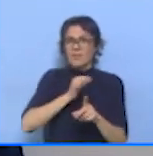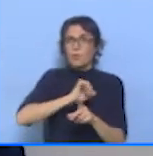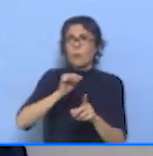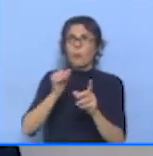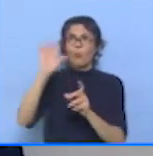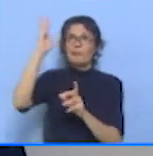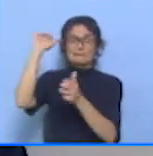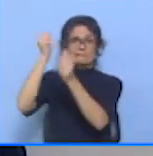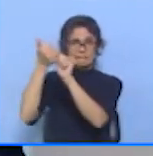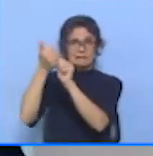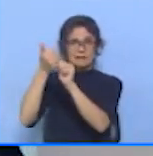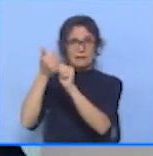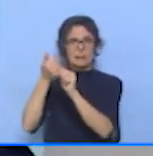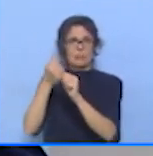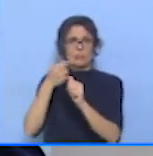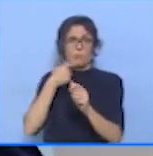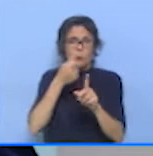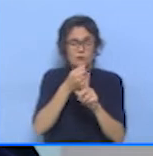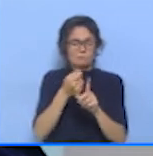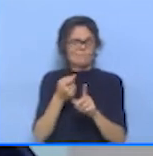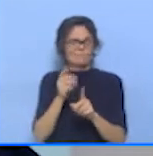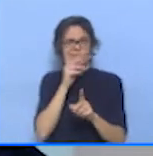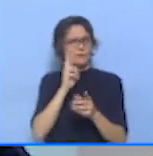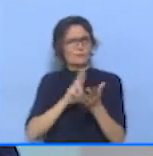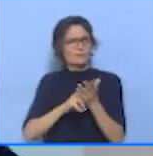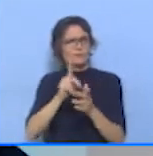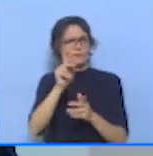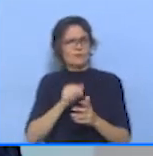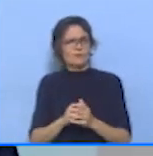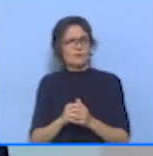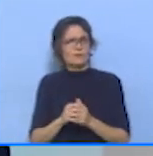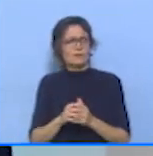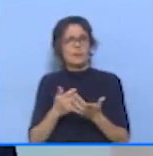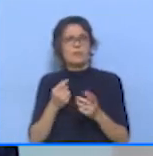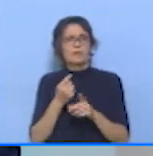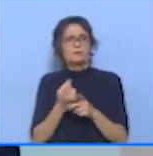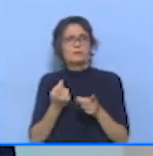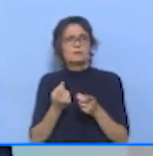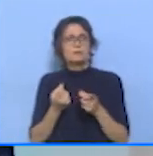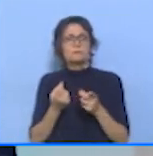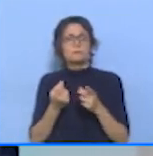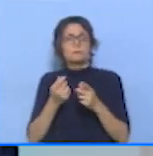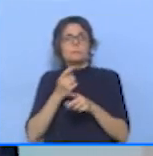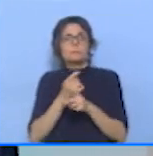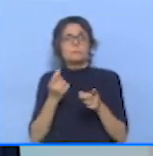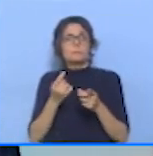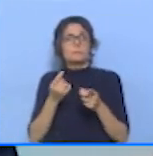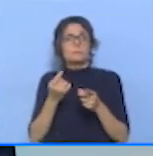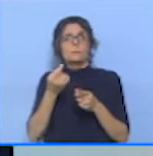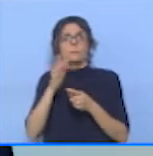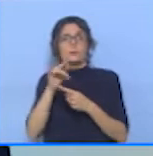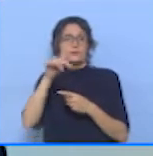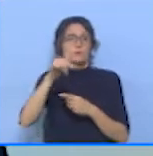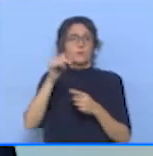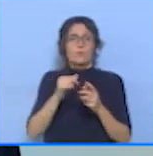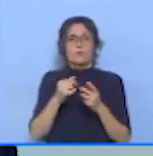mas depois queremos passar na região de Lisboa de 22 milhões de passageiros para